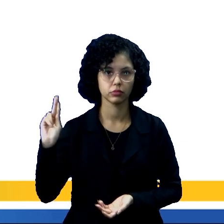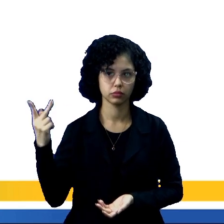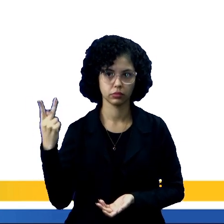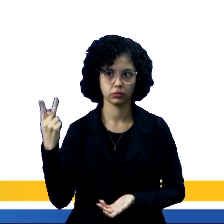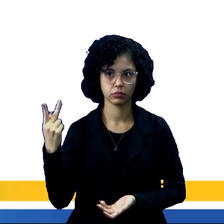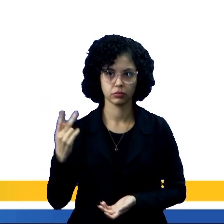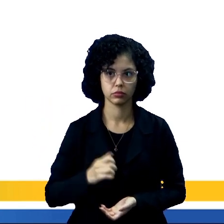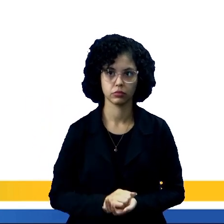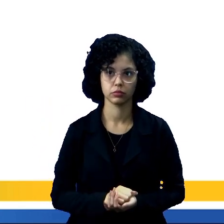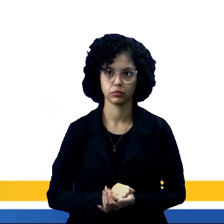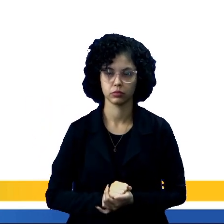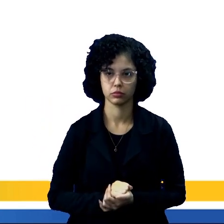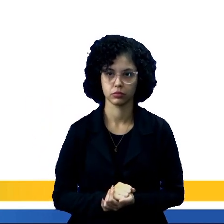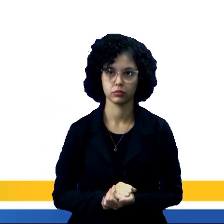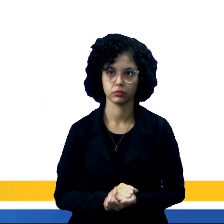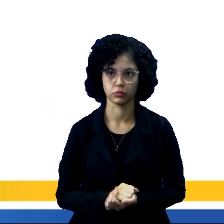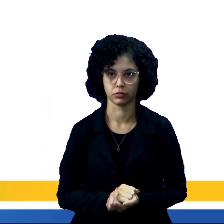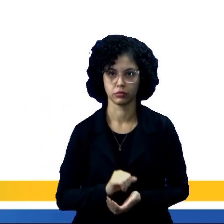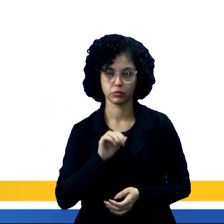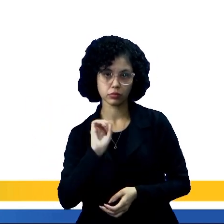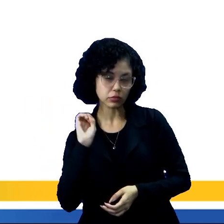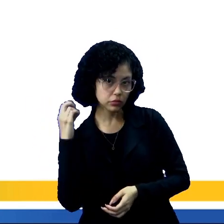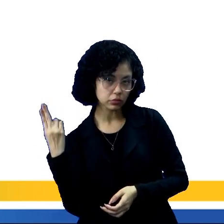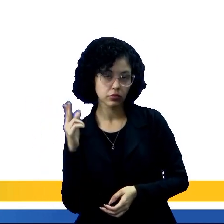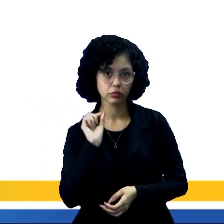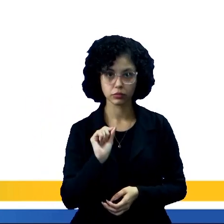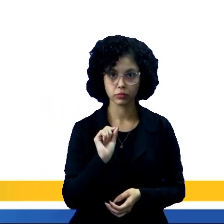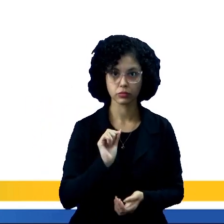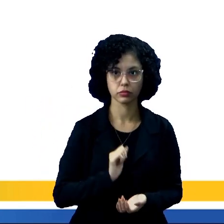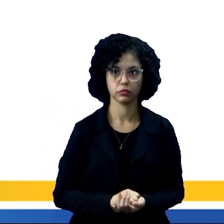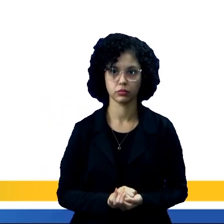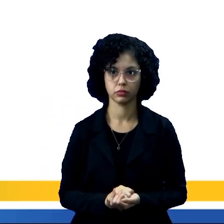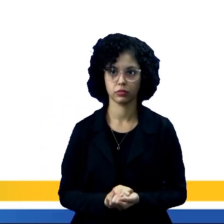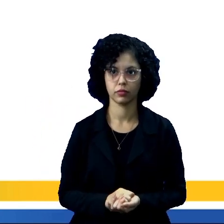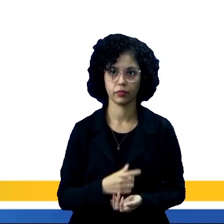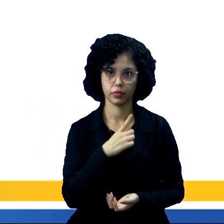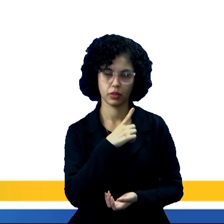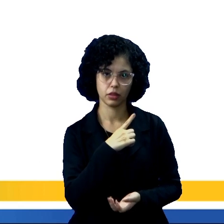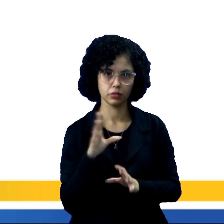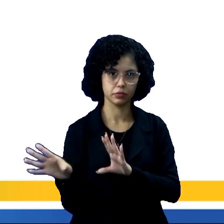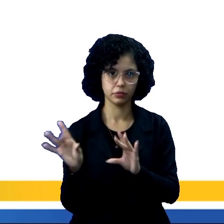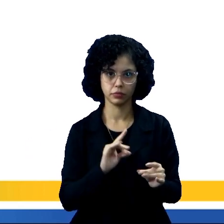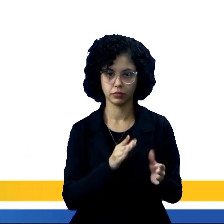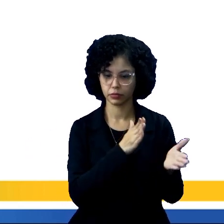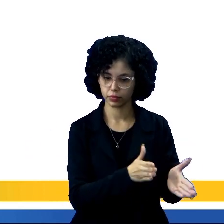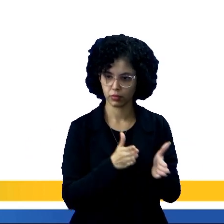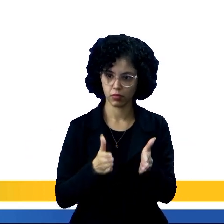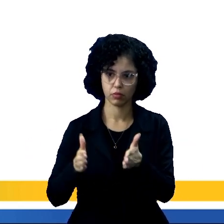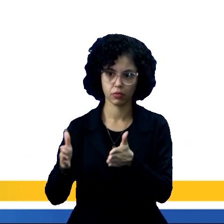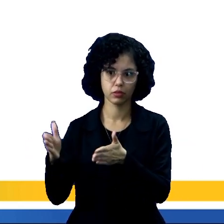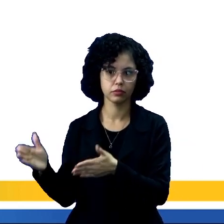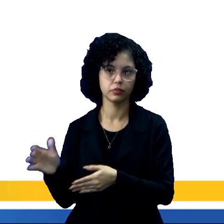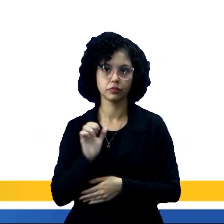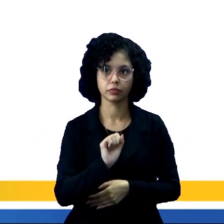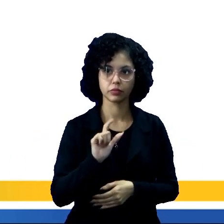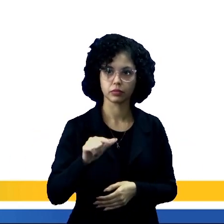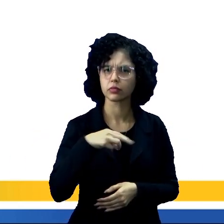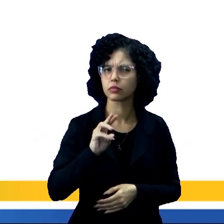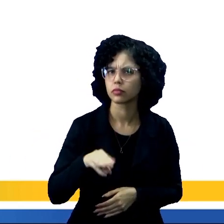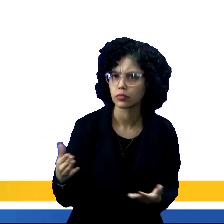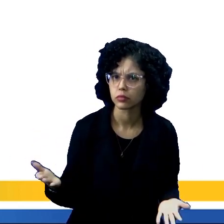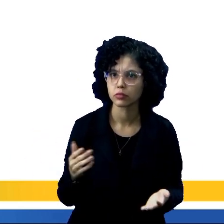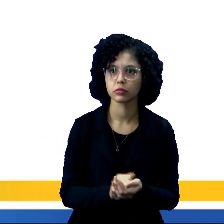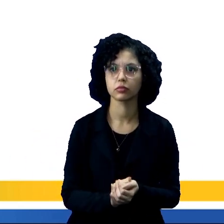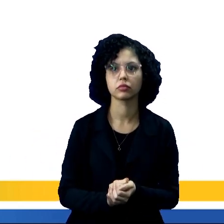2π vezes R vezes H. Ou seja, vamos aqui passar passo a passo. O AL, quem é?